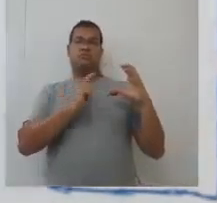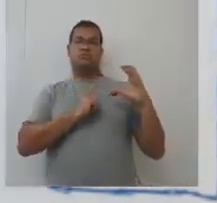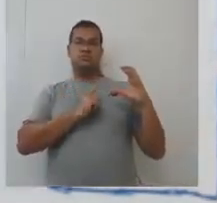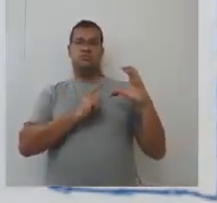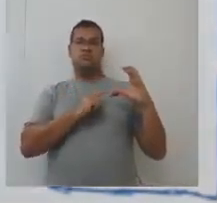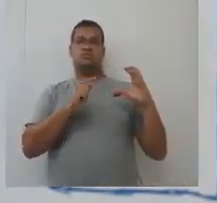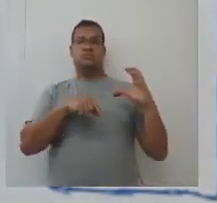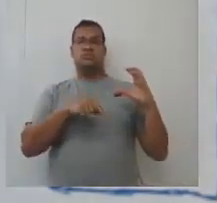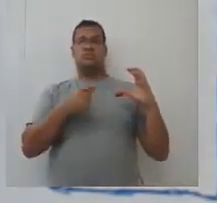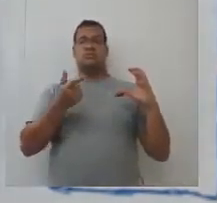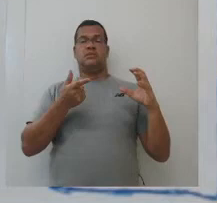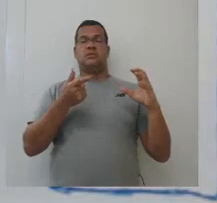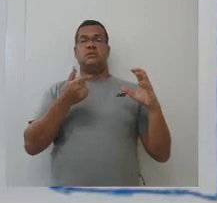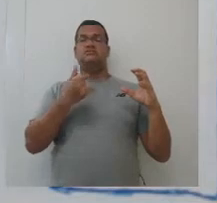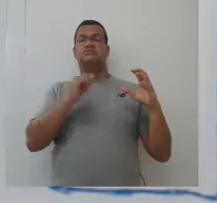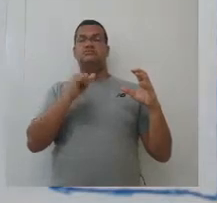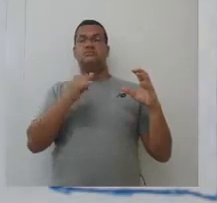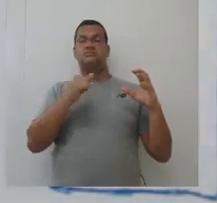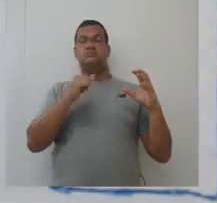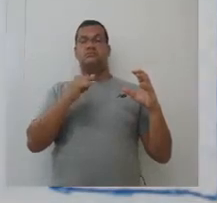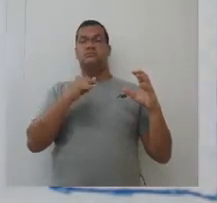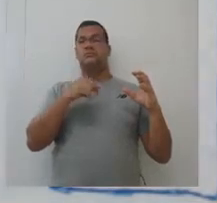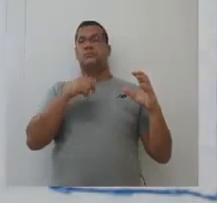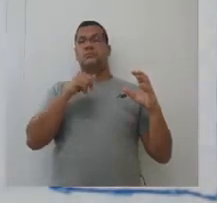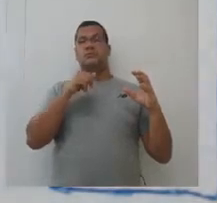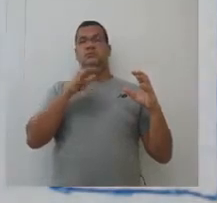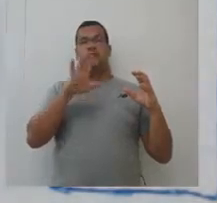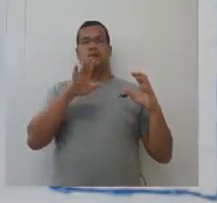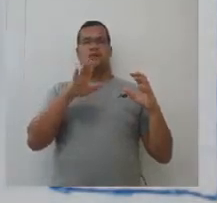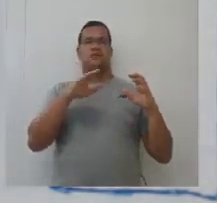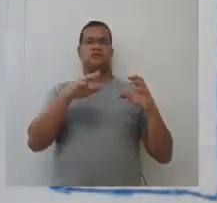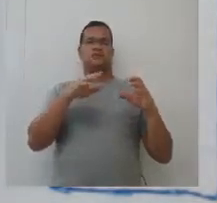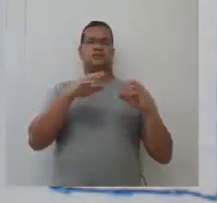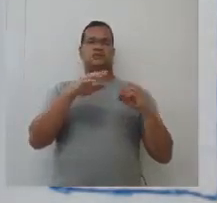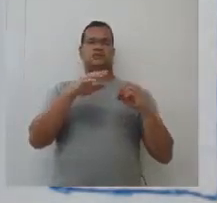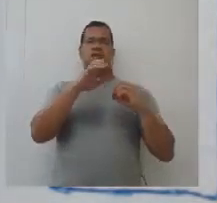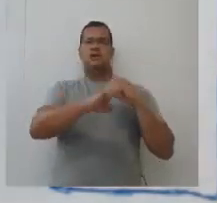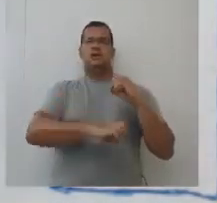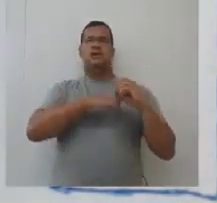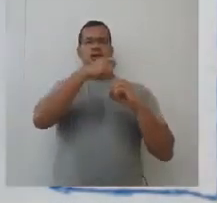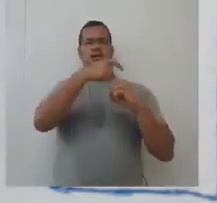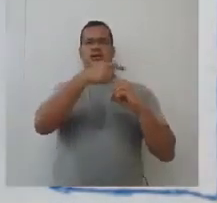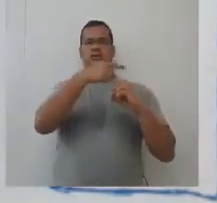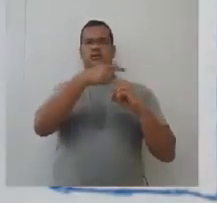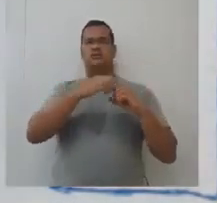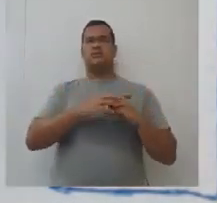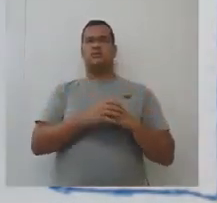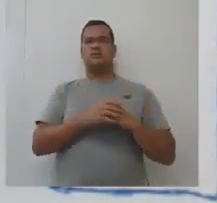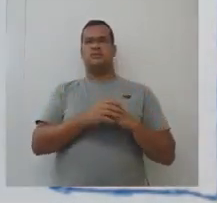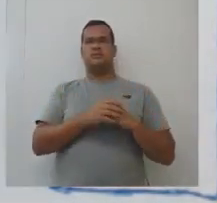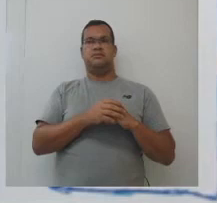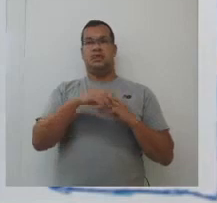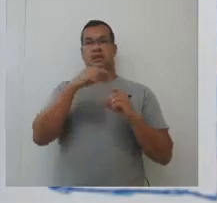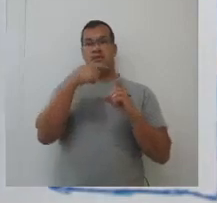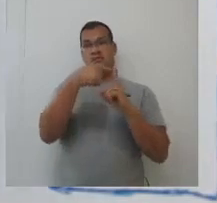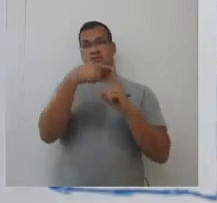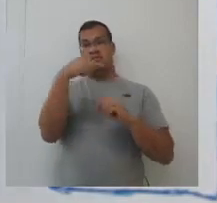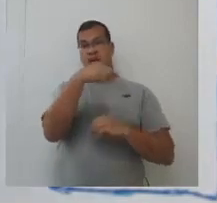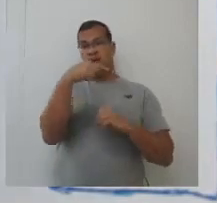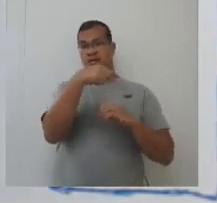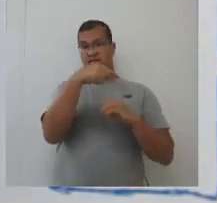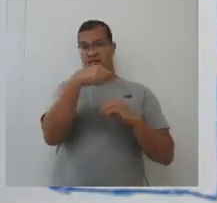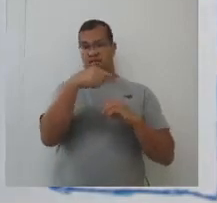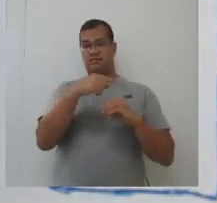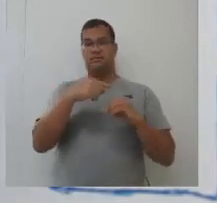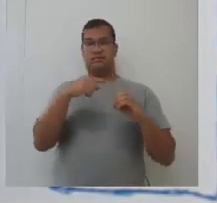eletrizado e esse corpo ele tem excesso de elétrons. Se ele tem excesso de elétron, ele tem carga negativa, mas ele